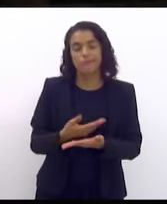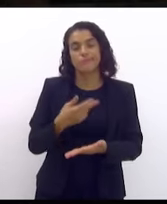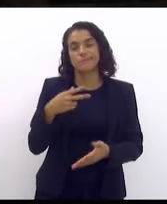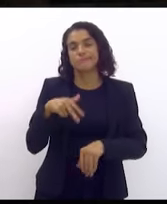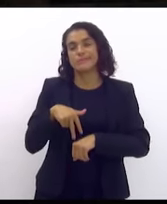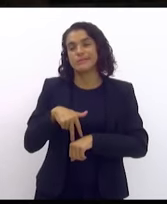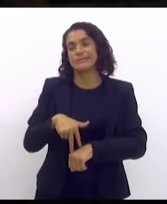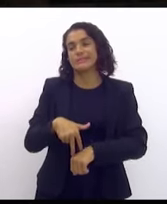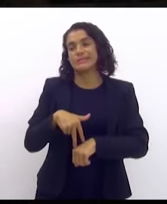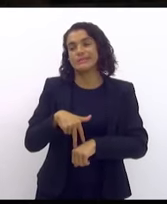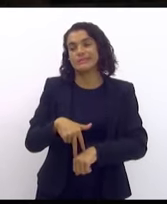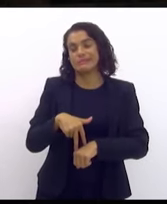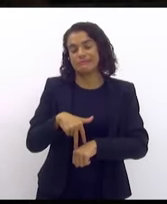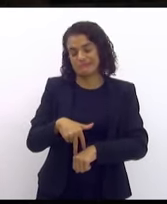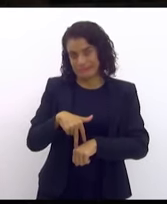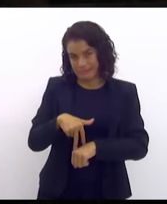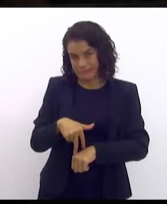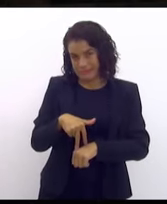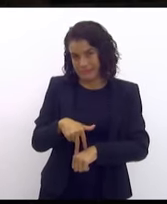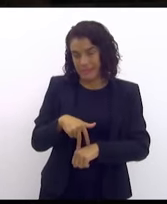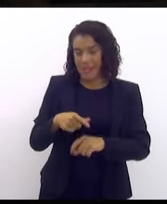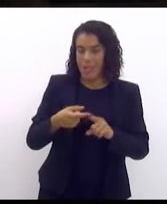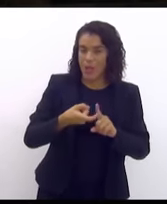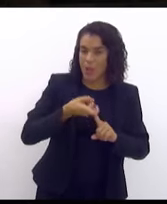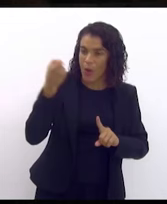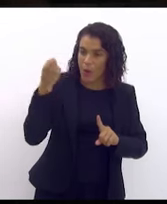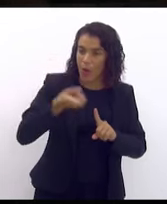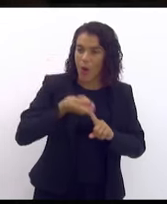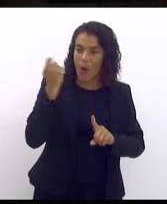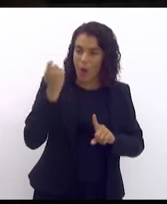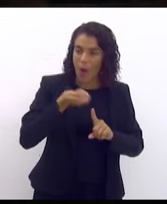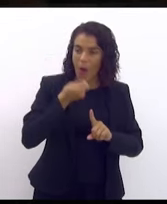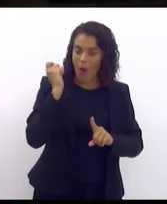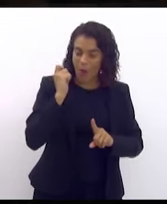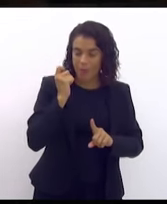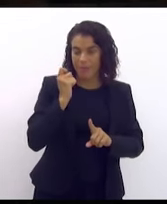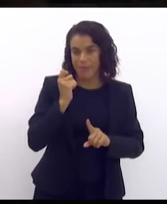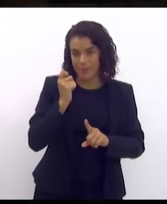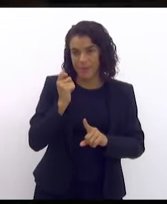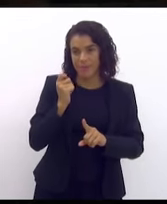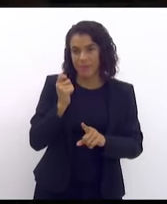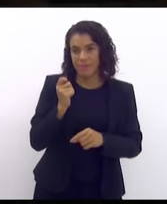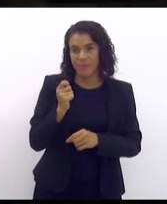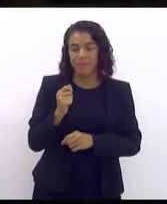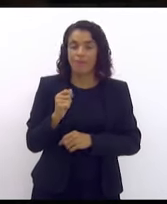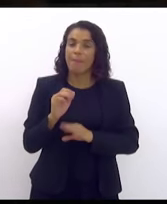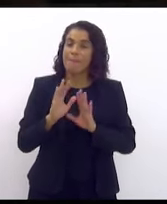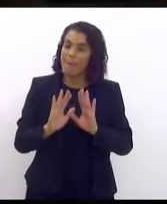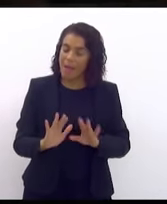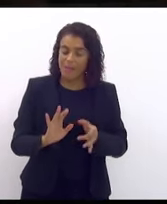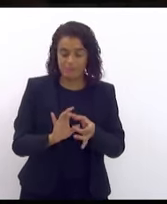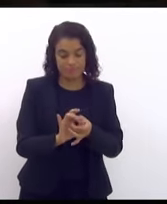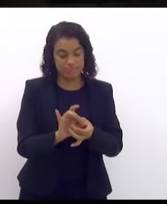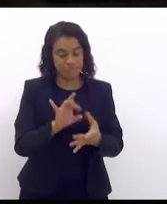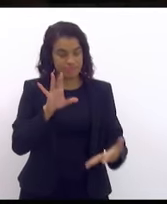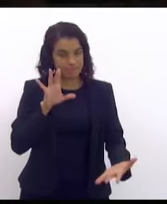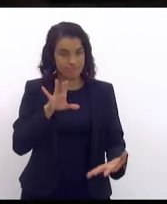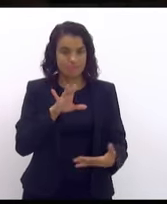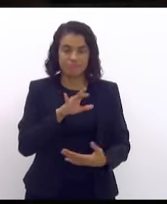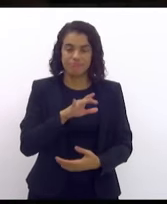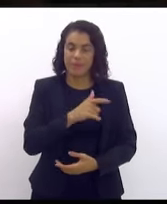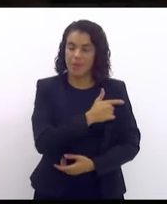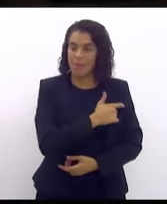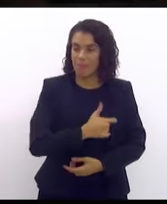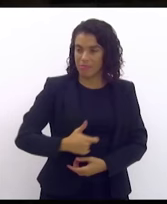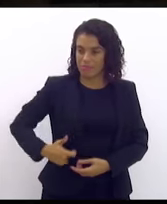percalços e golpes e tentativas de golpe no meio do caminho mas a democracia a república